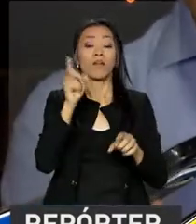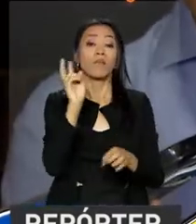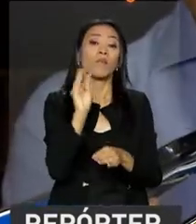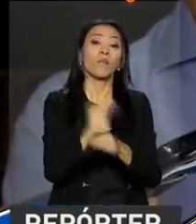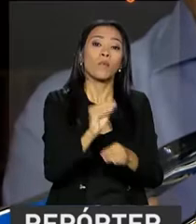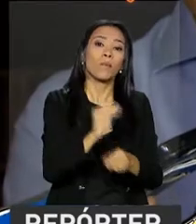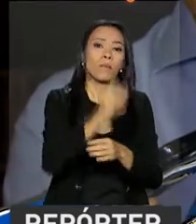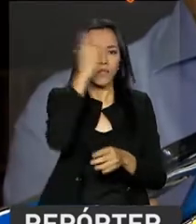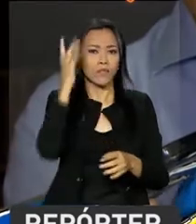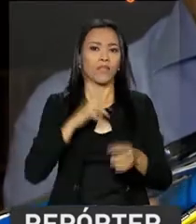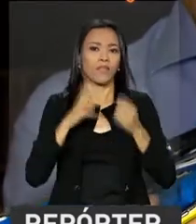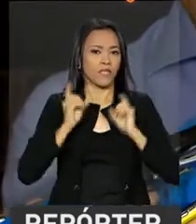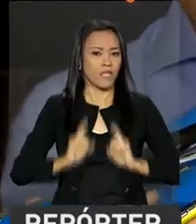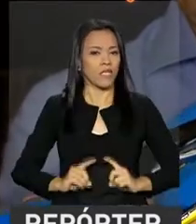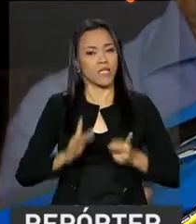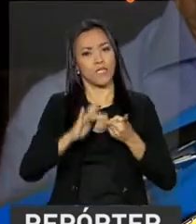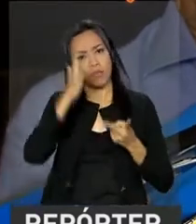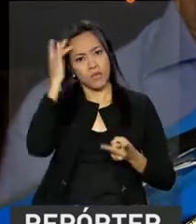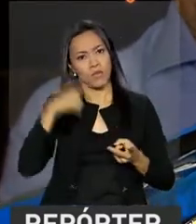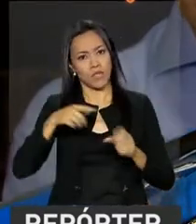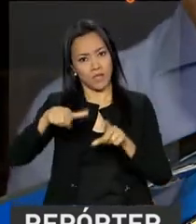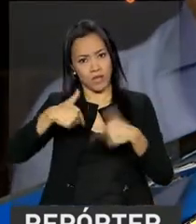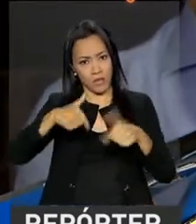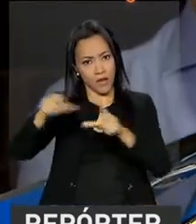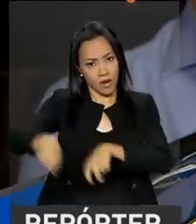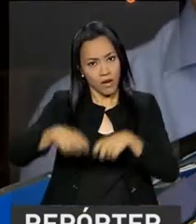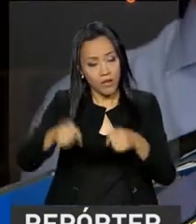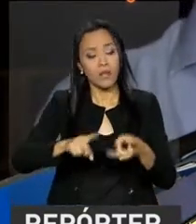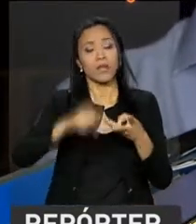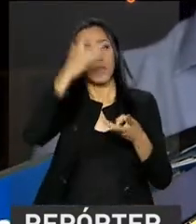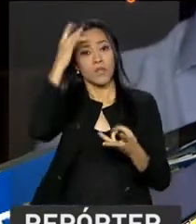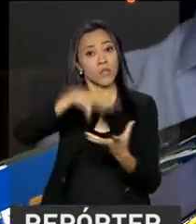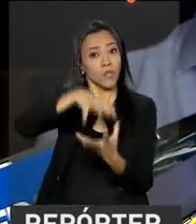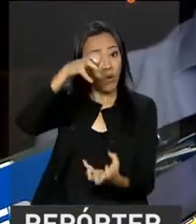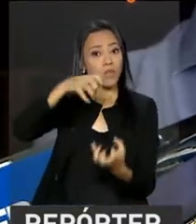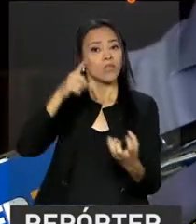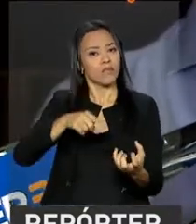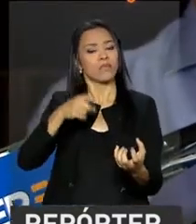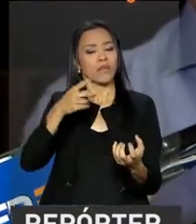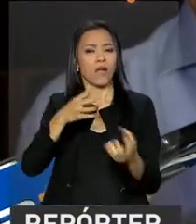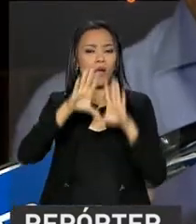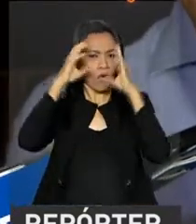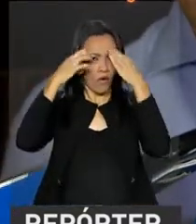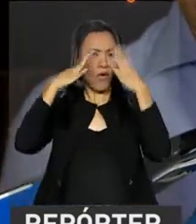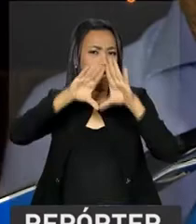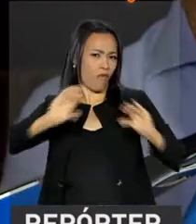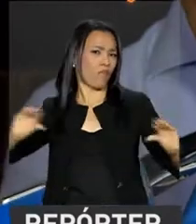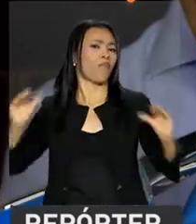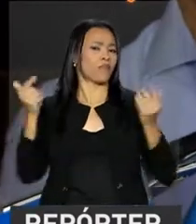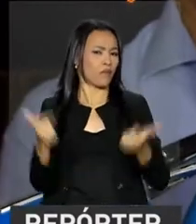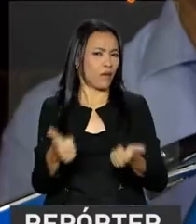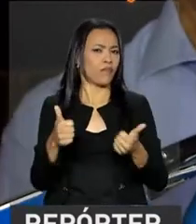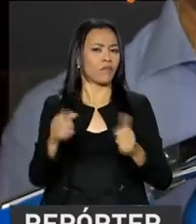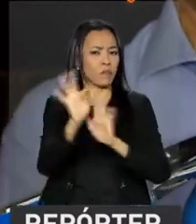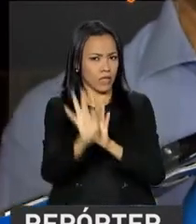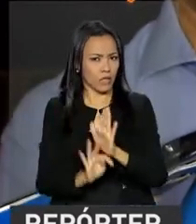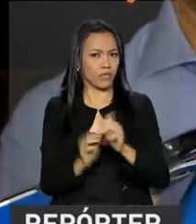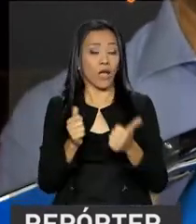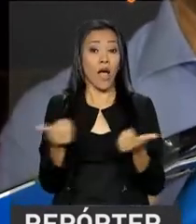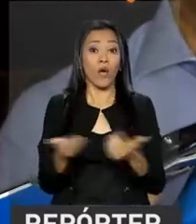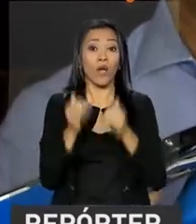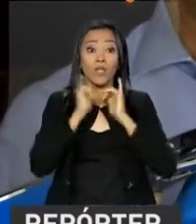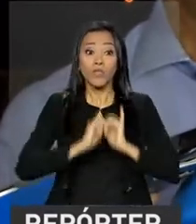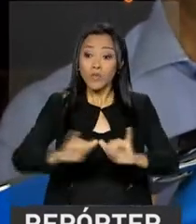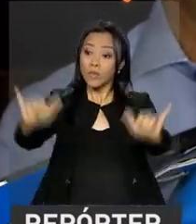trabalhador rural idosa então ficou assim muito conseqüente muito confortável agora vamos fazer uma grande comunicação